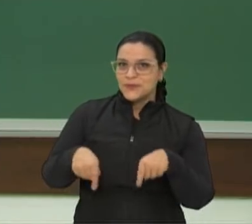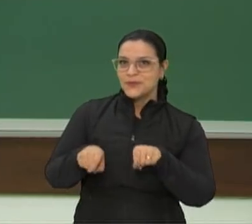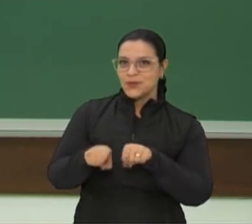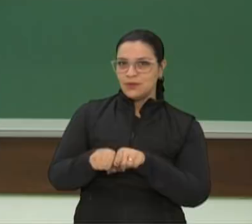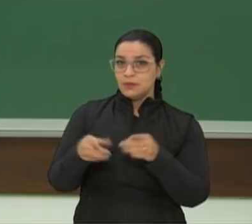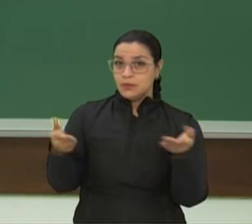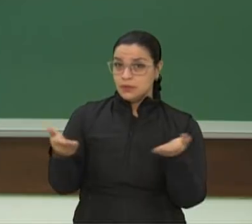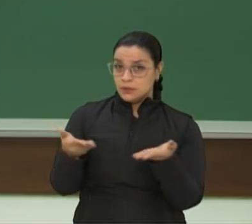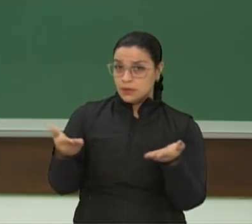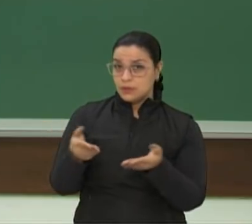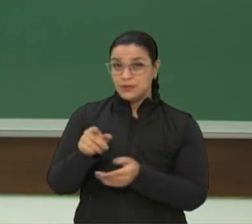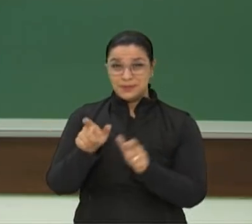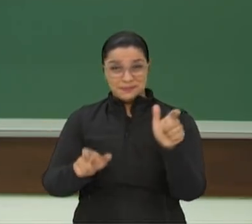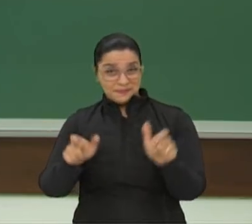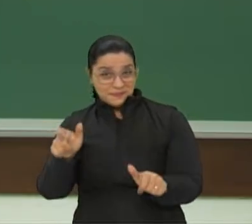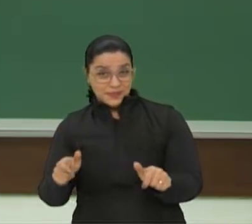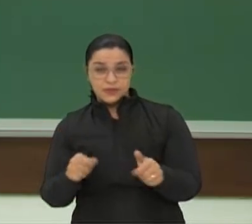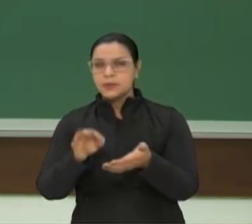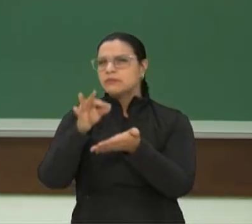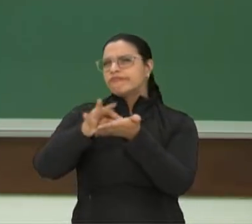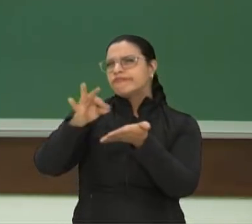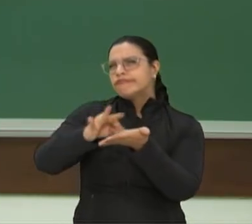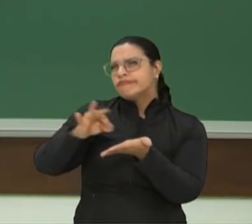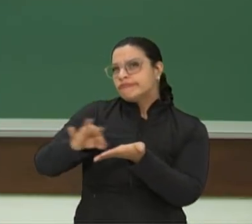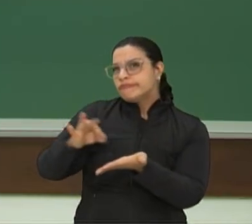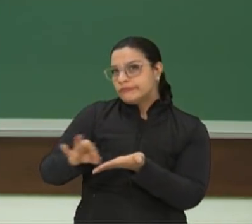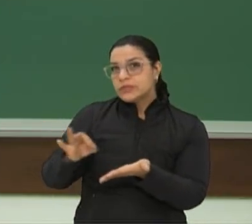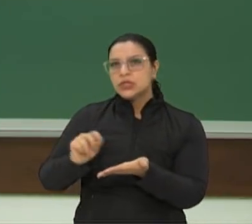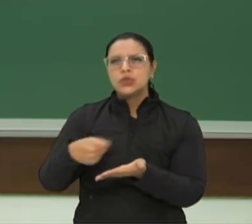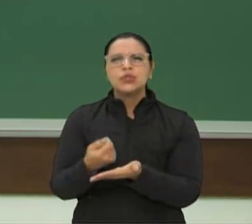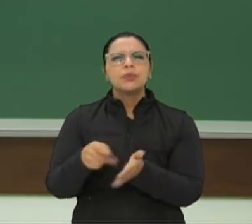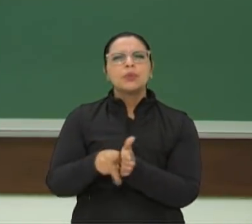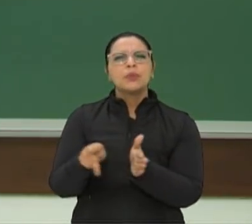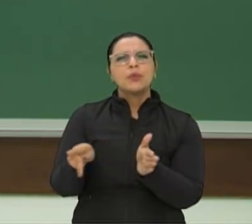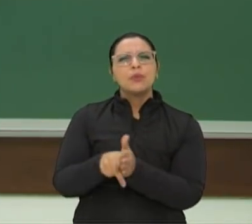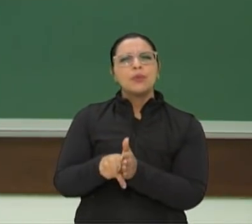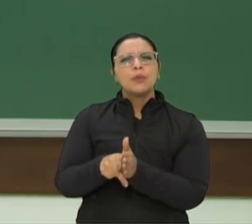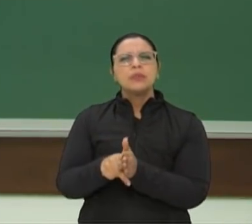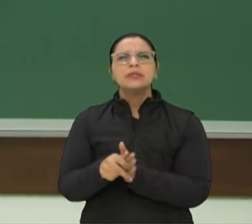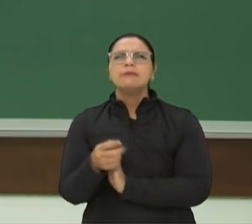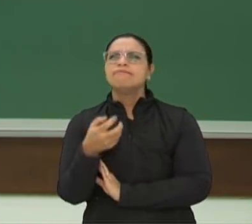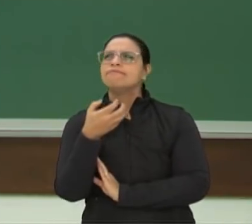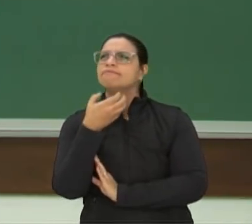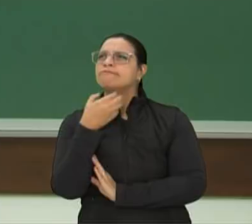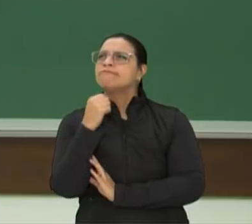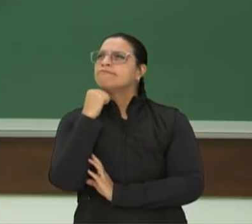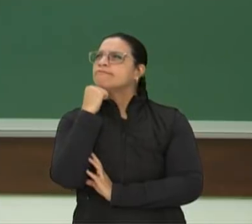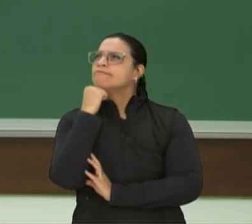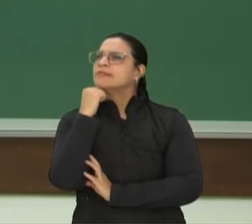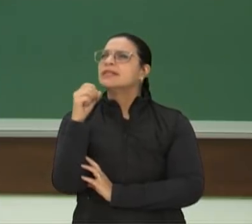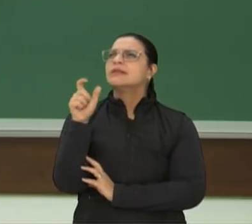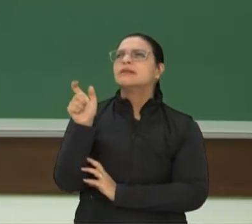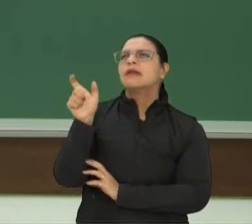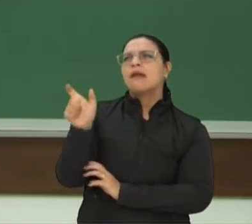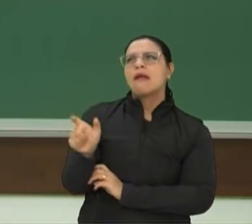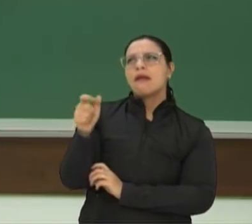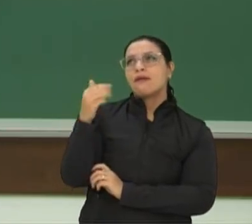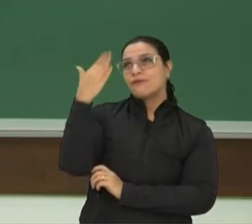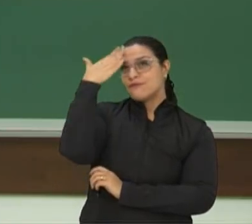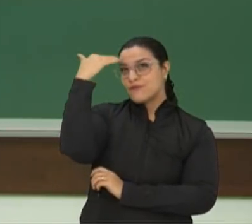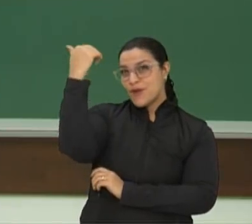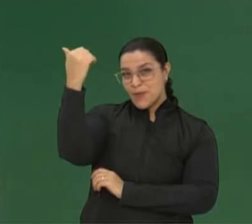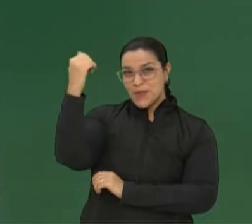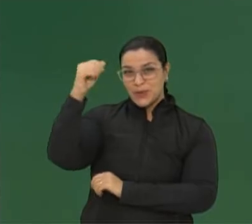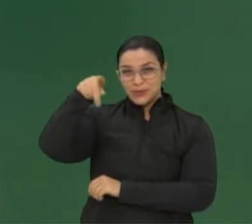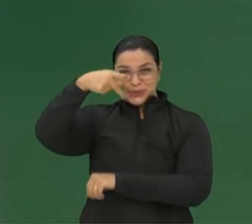Voltando então aqui, pessoal, vamos corrigir essa questão aí sobre o Shakespeare, né? Grande escritor da literatura internacional, né?